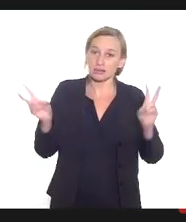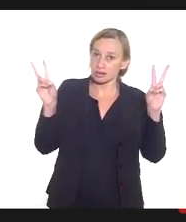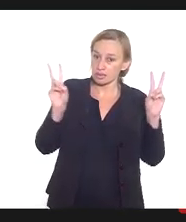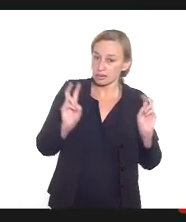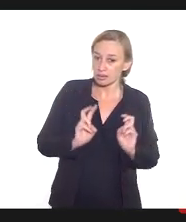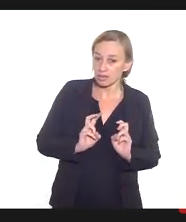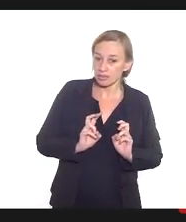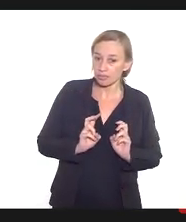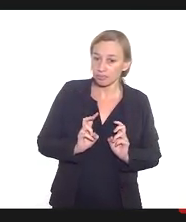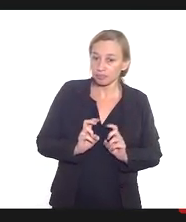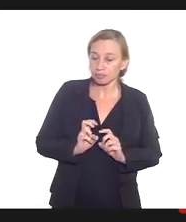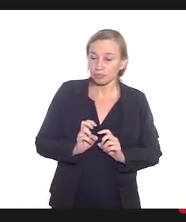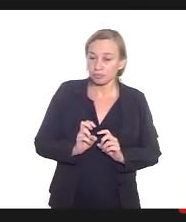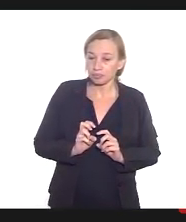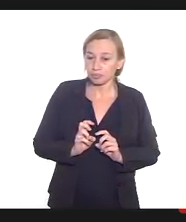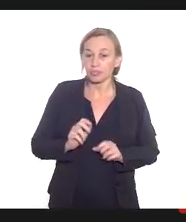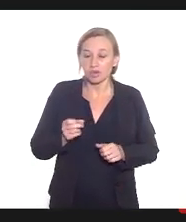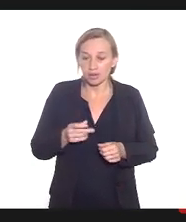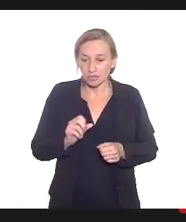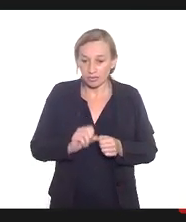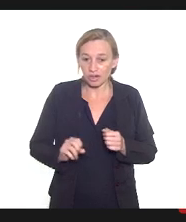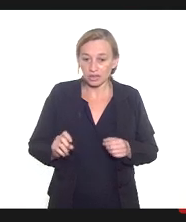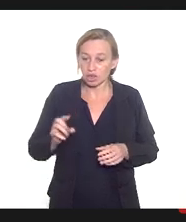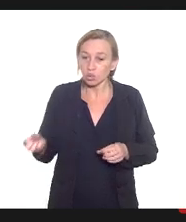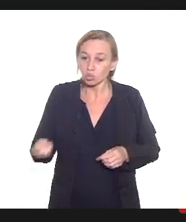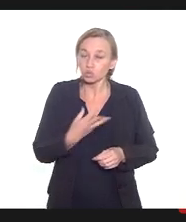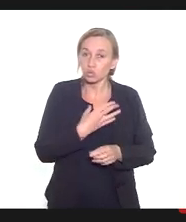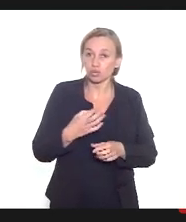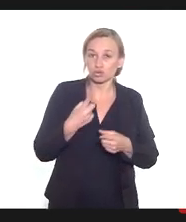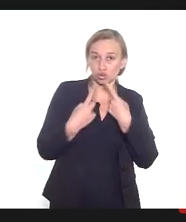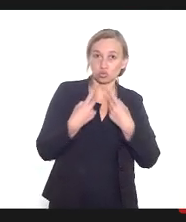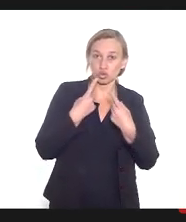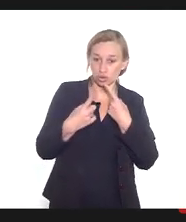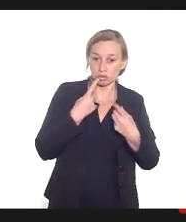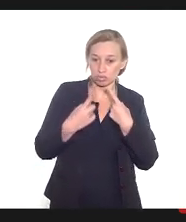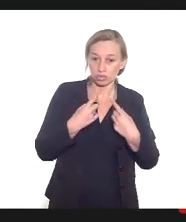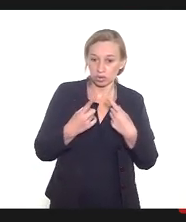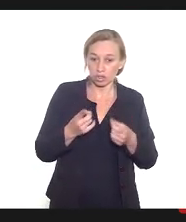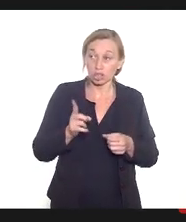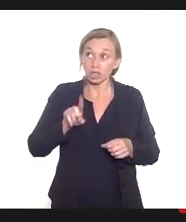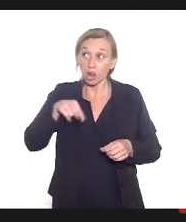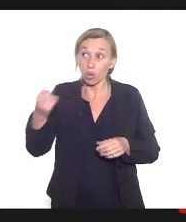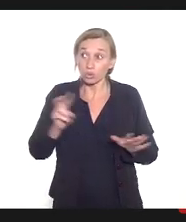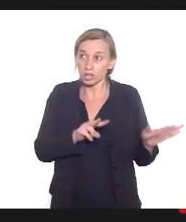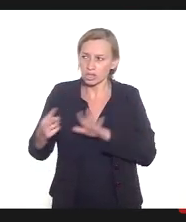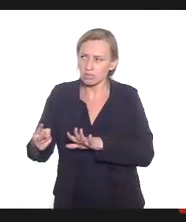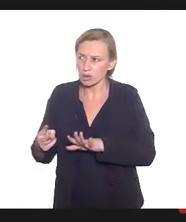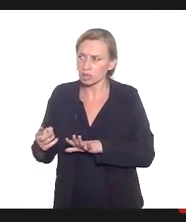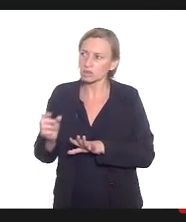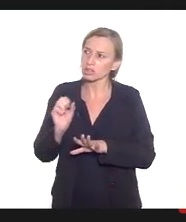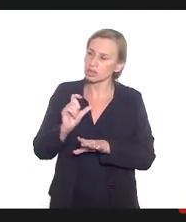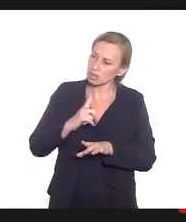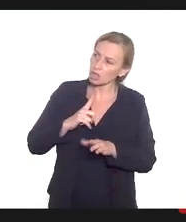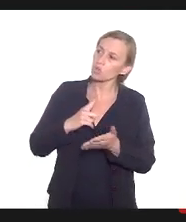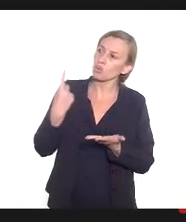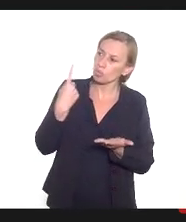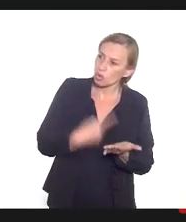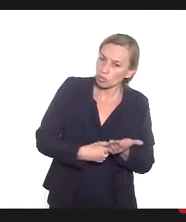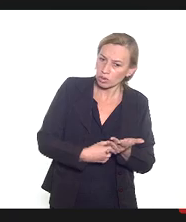palavra é e fazer esse novo debate eu não der para semana que vem a gente tem esse